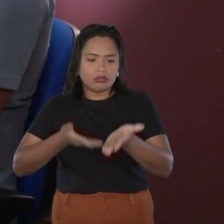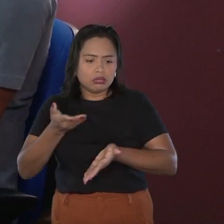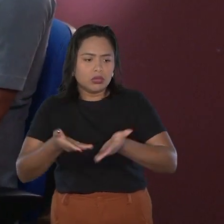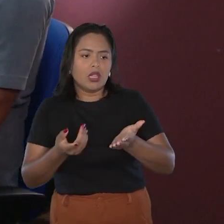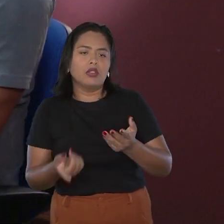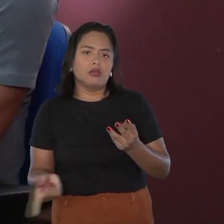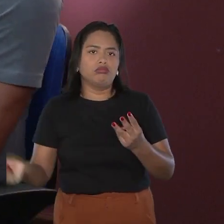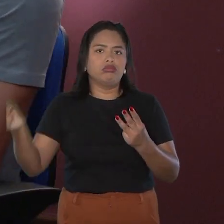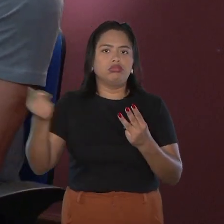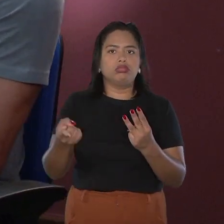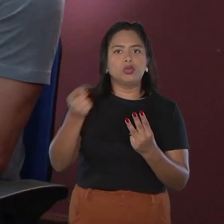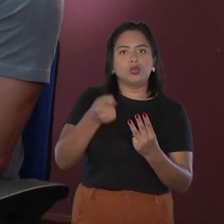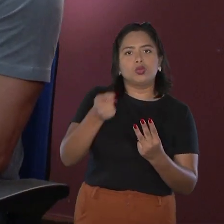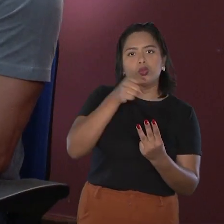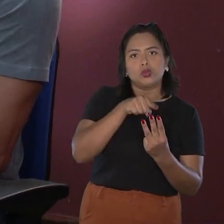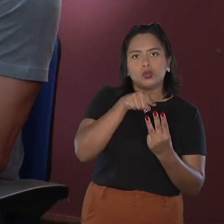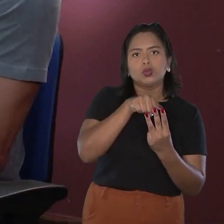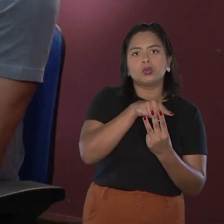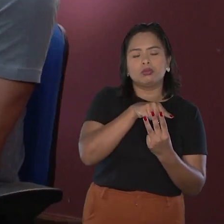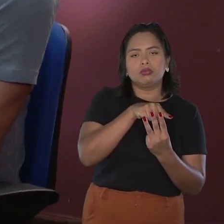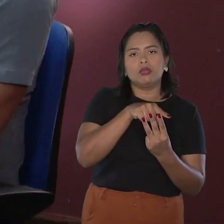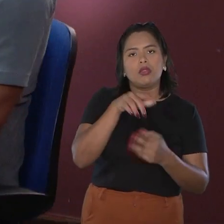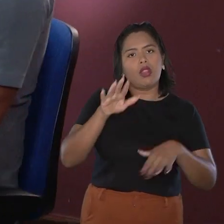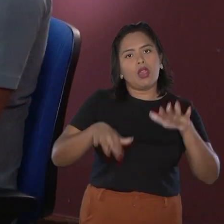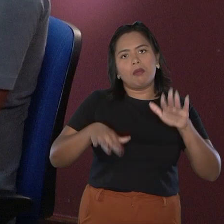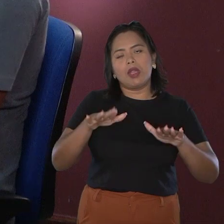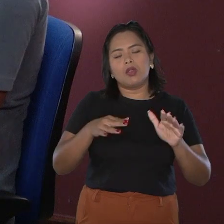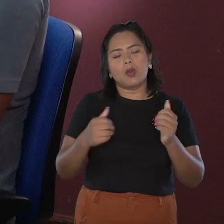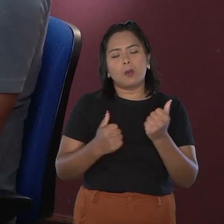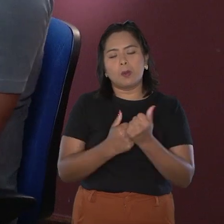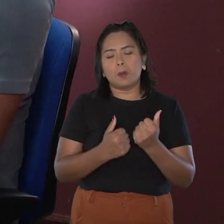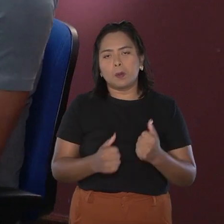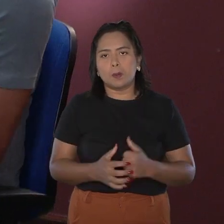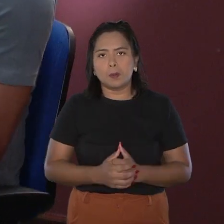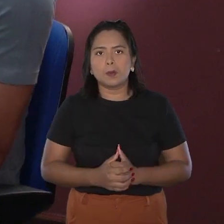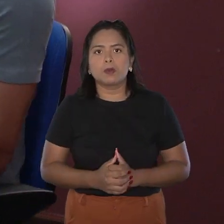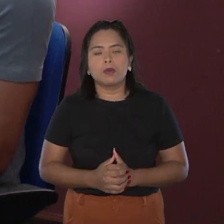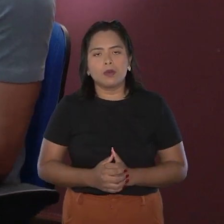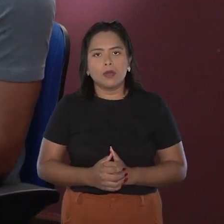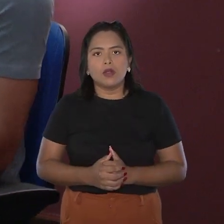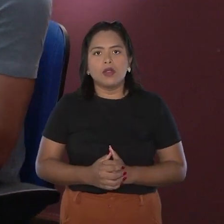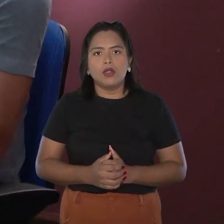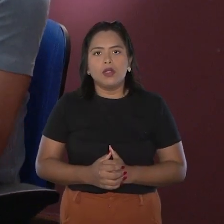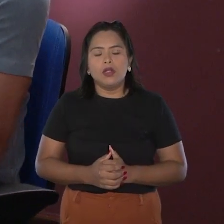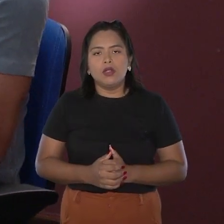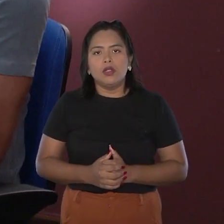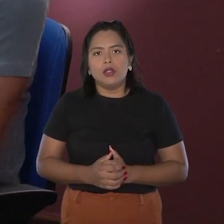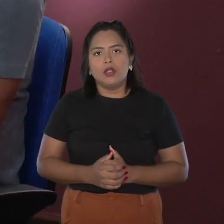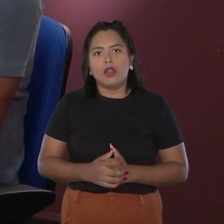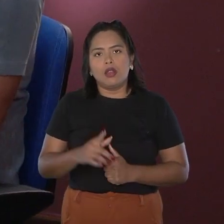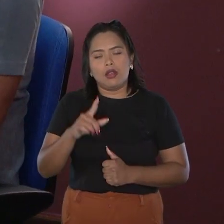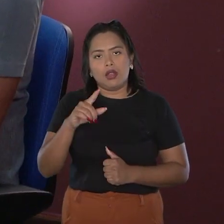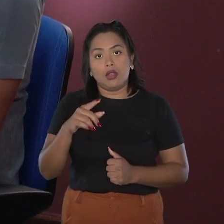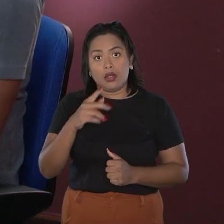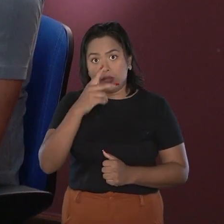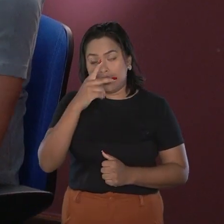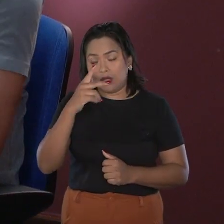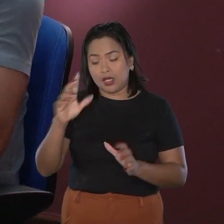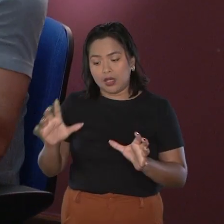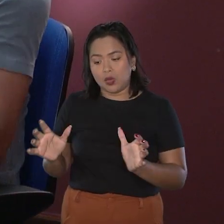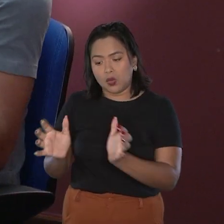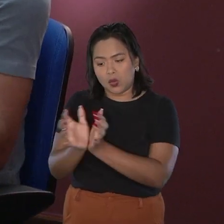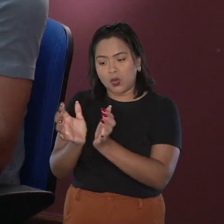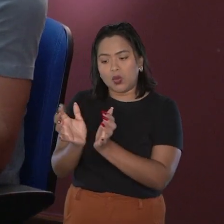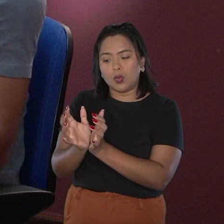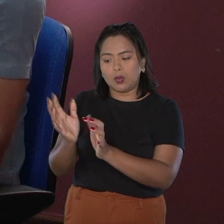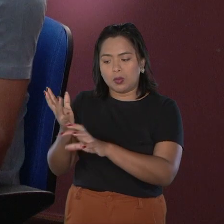de e também a ausência de intervenção pode aumentar o nível de suporte Isso é só quem é capaz de fazer isso é uma equipe multidisciplinar que